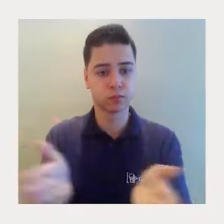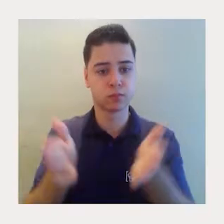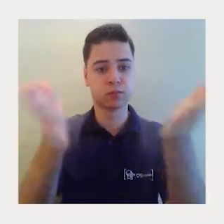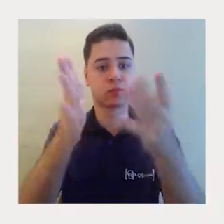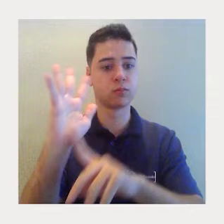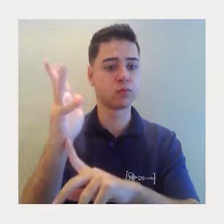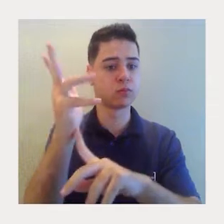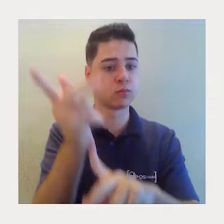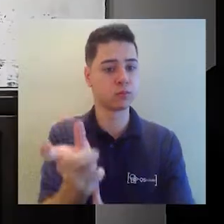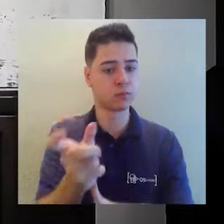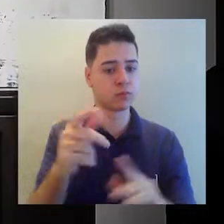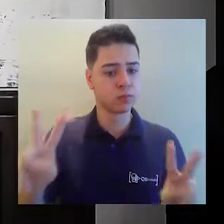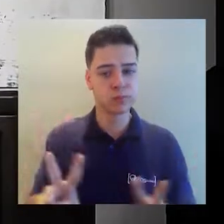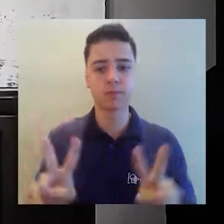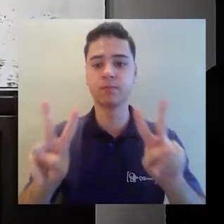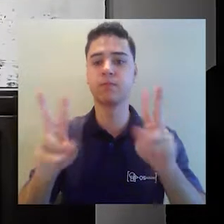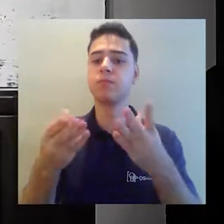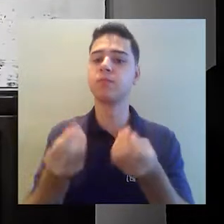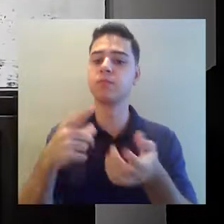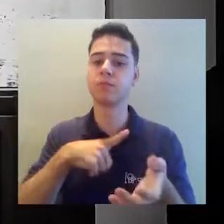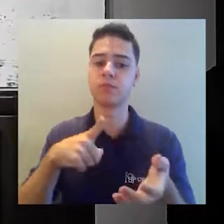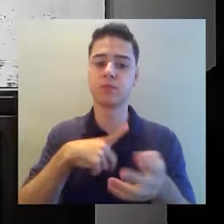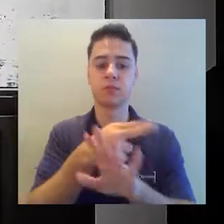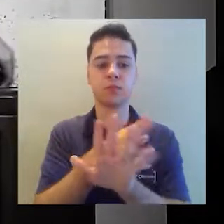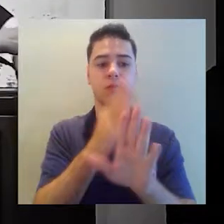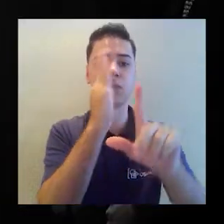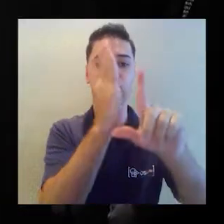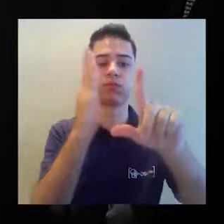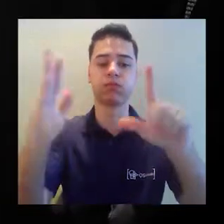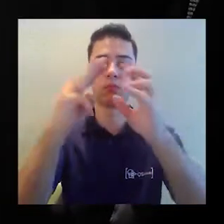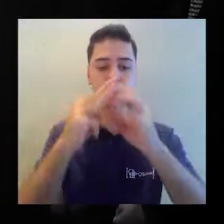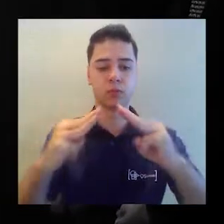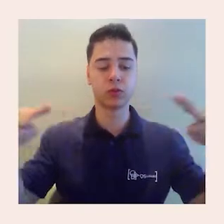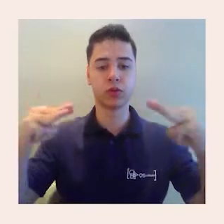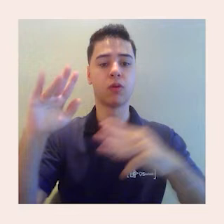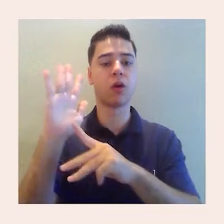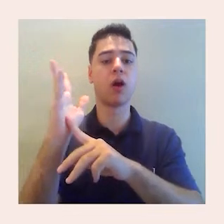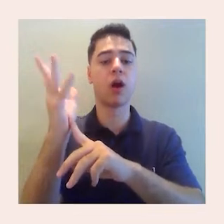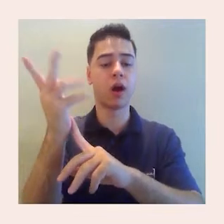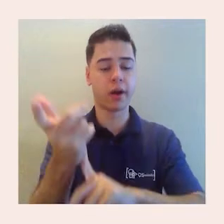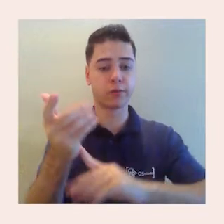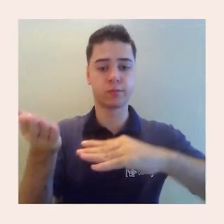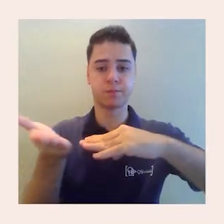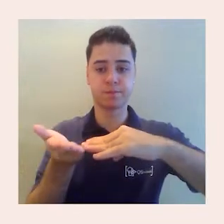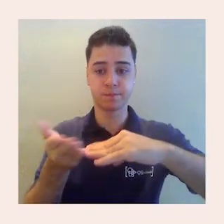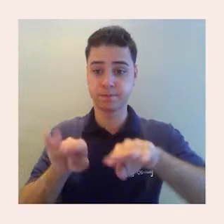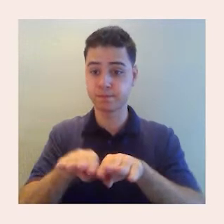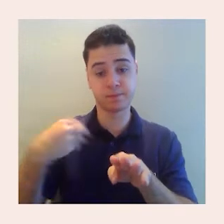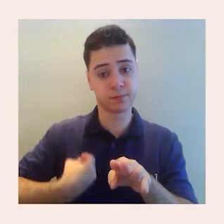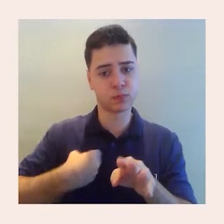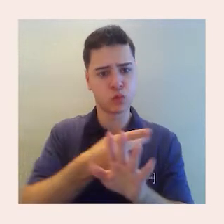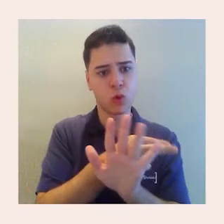Basquiat e Keith Haring são muito valorizadas. Fazem parte dos acervos dos mais importantes museus de arte contemporânea e também estão presentes